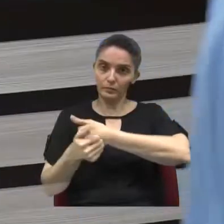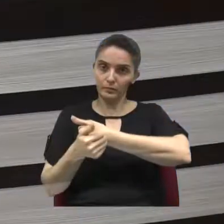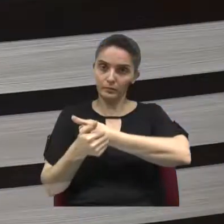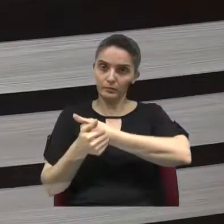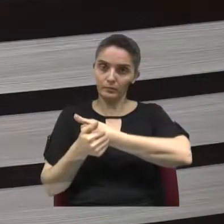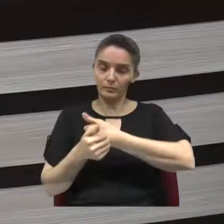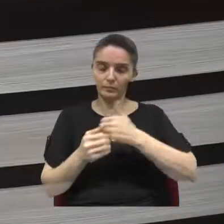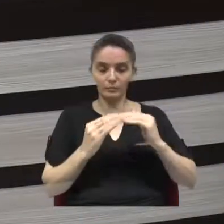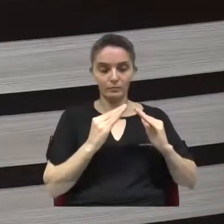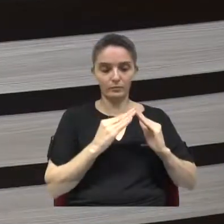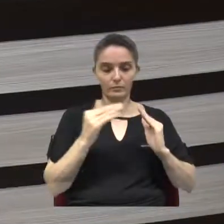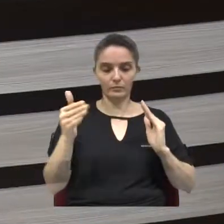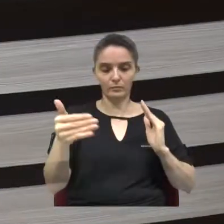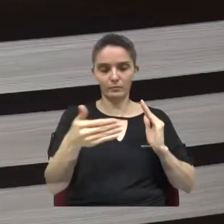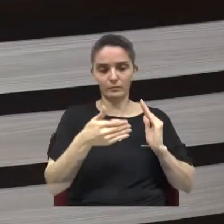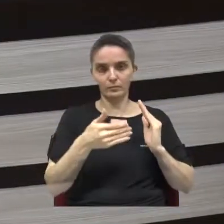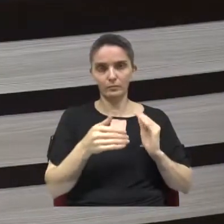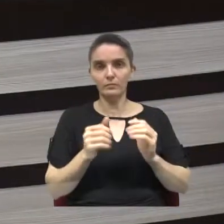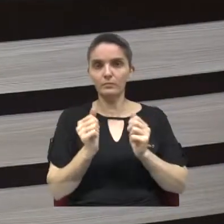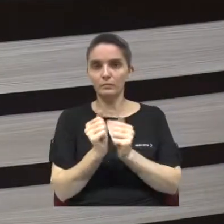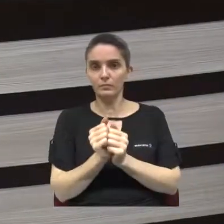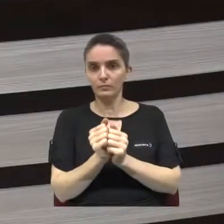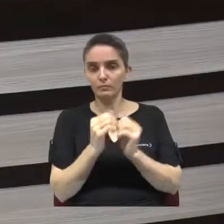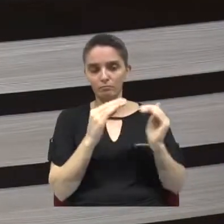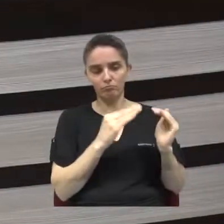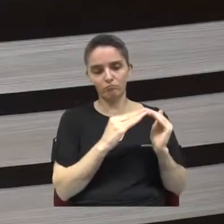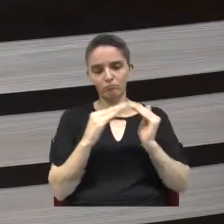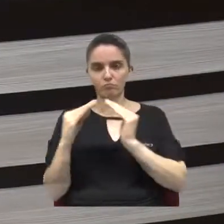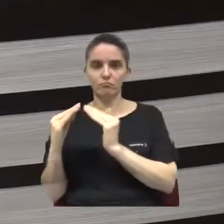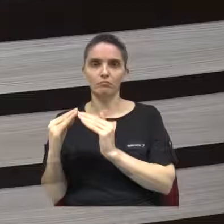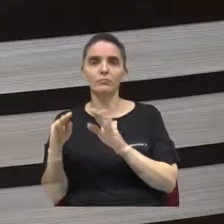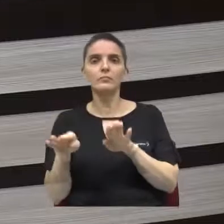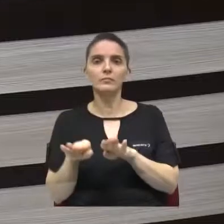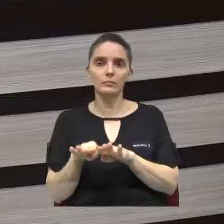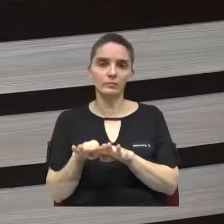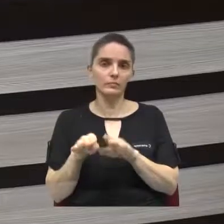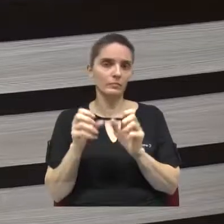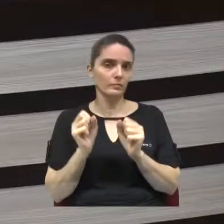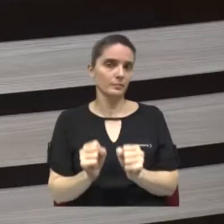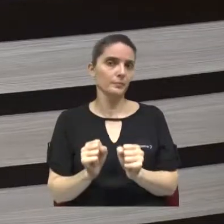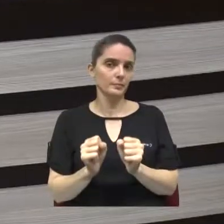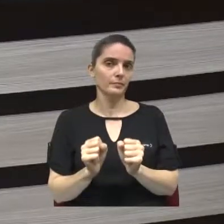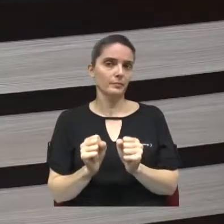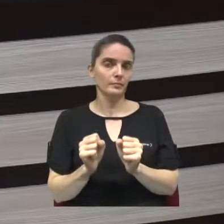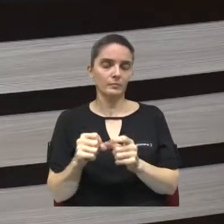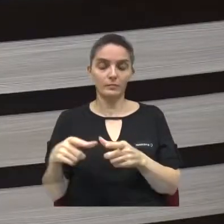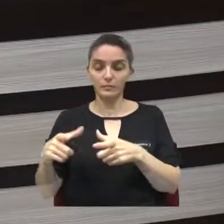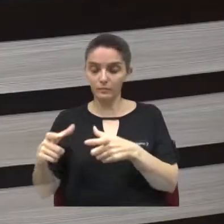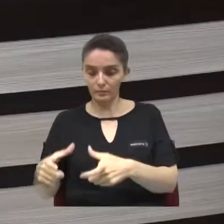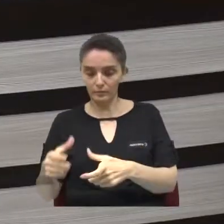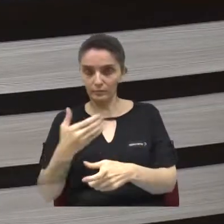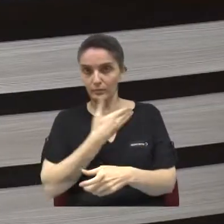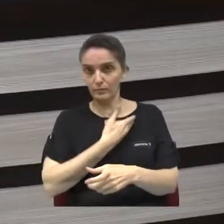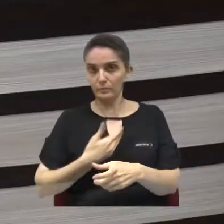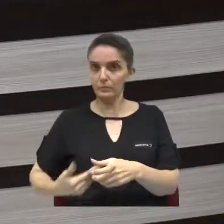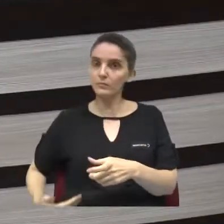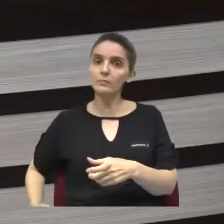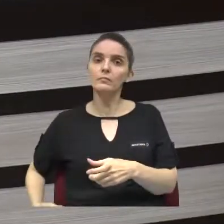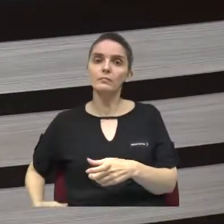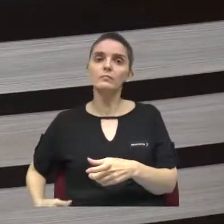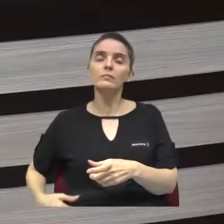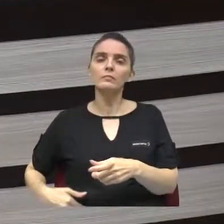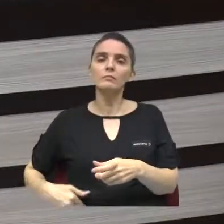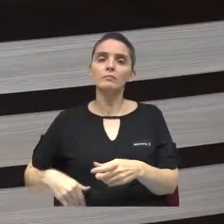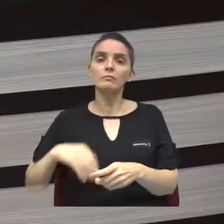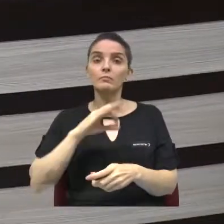isso partilhar com a vizinhança, isso poderia também ser estendido aos prédios públicos, com a monitorização da guarda, onde já